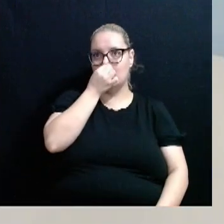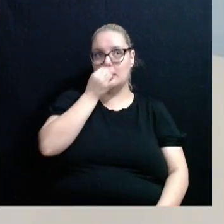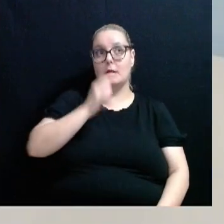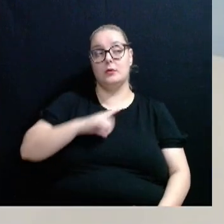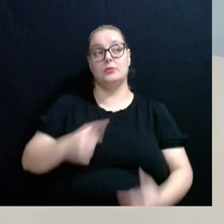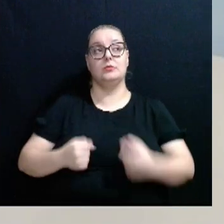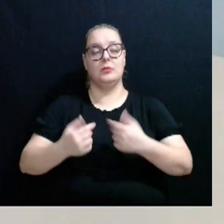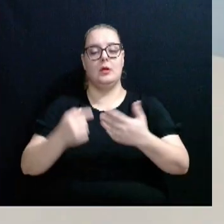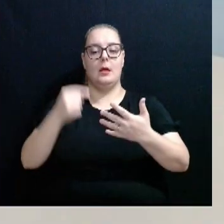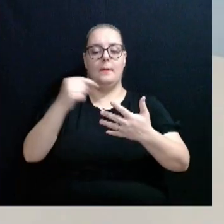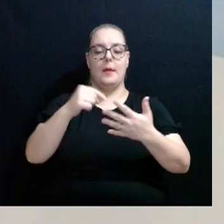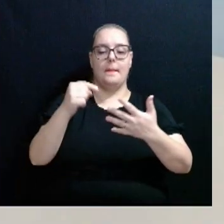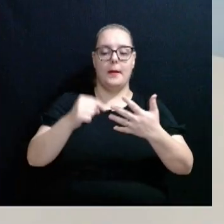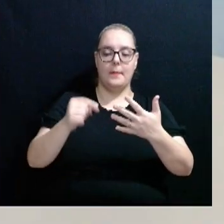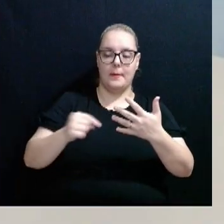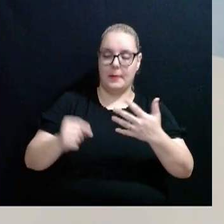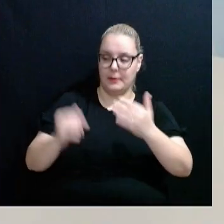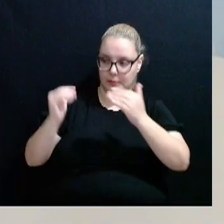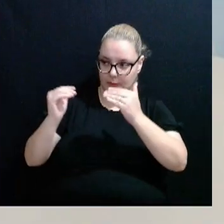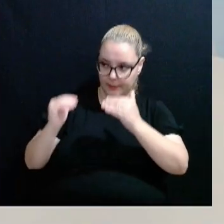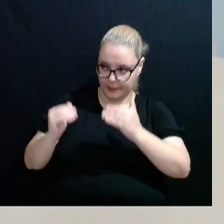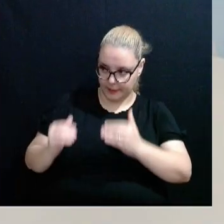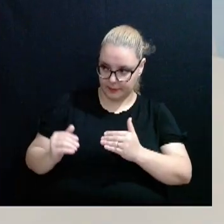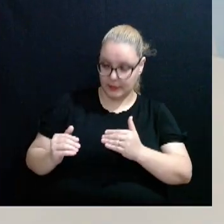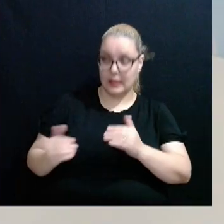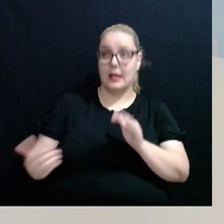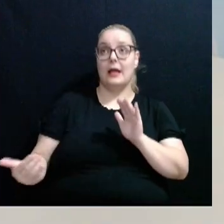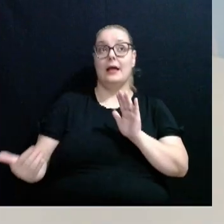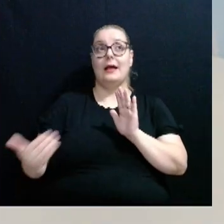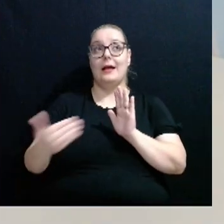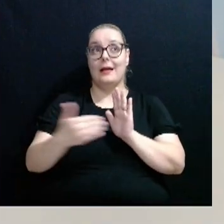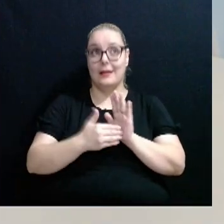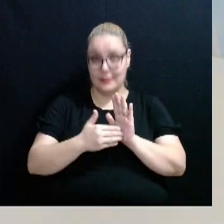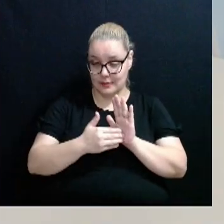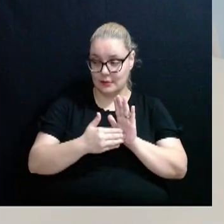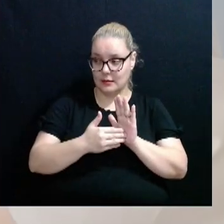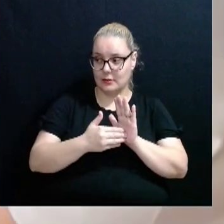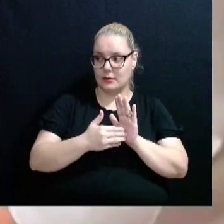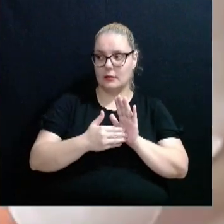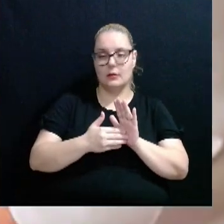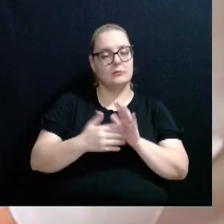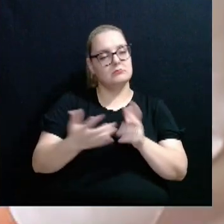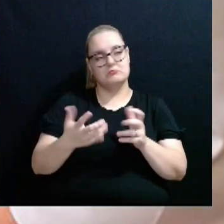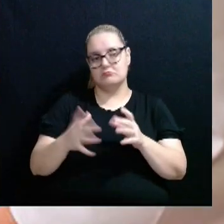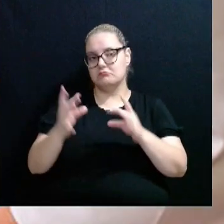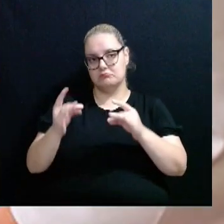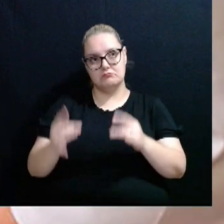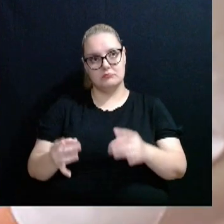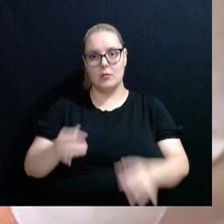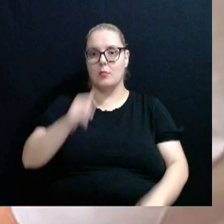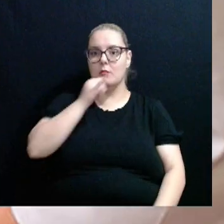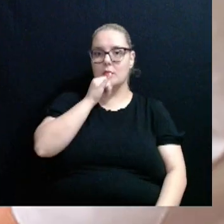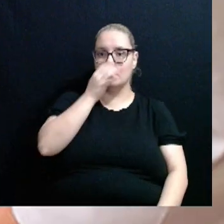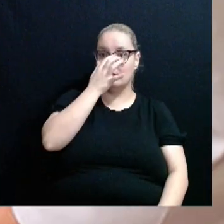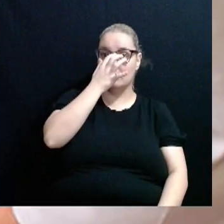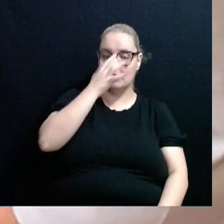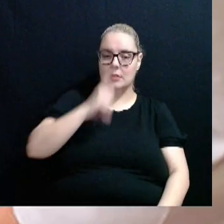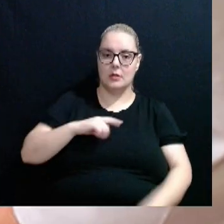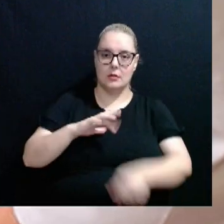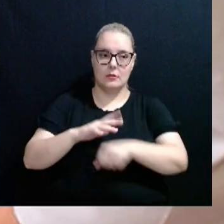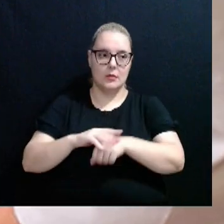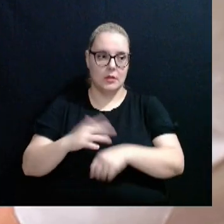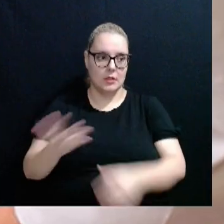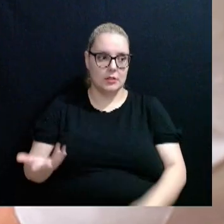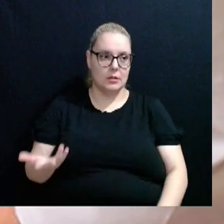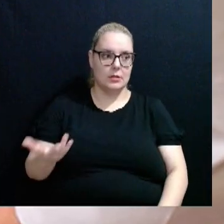ranking, certo? Até aonde você quiser se aprofundar. Então, por exemplo, existem doenças que são as doenças